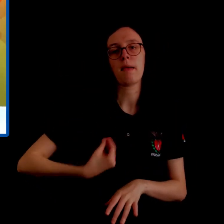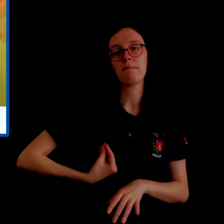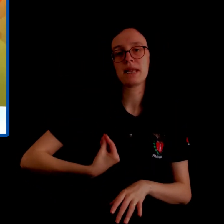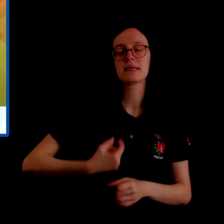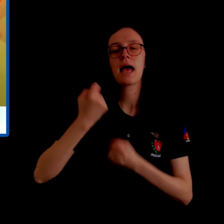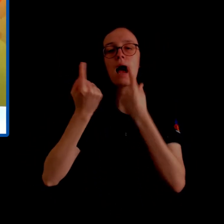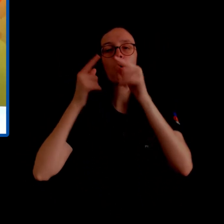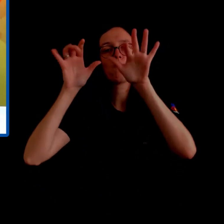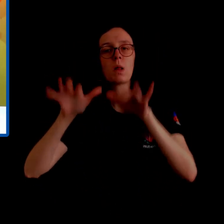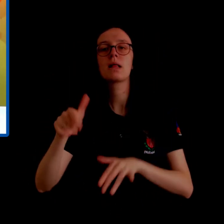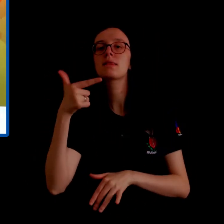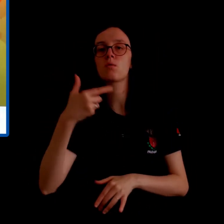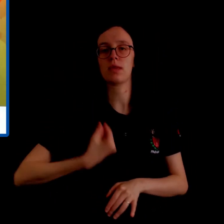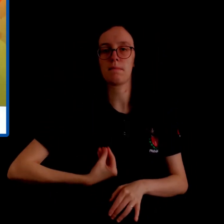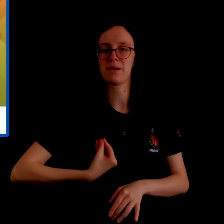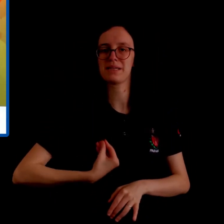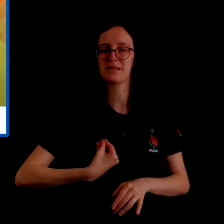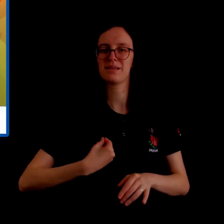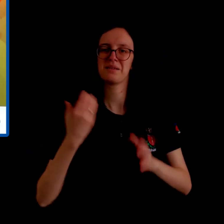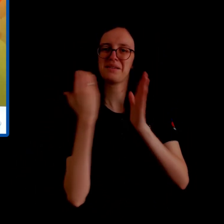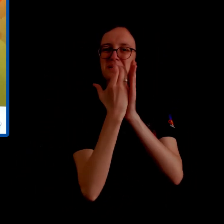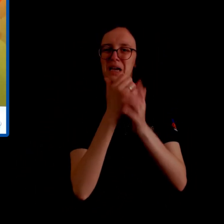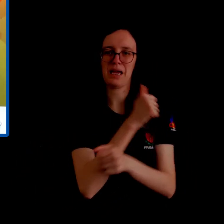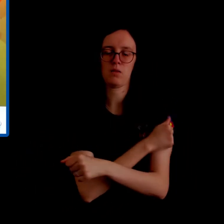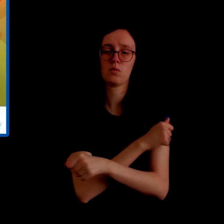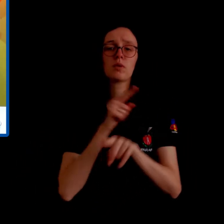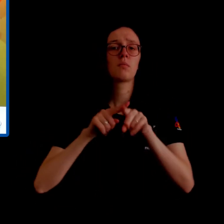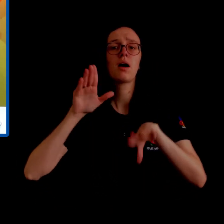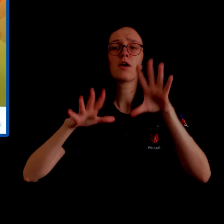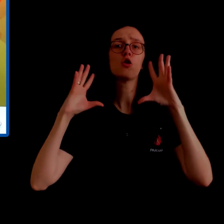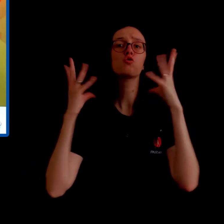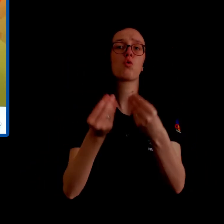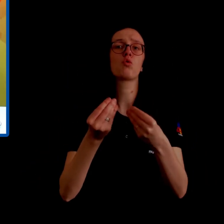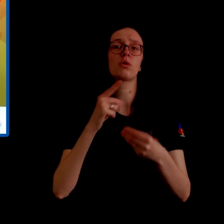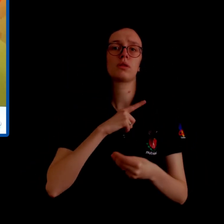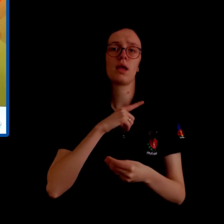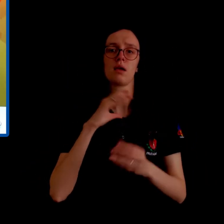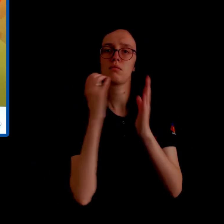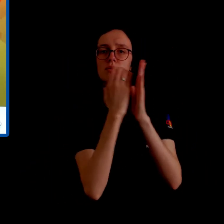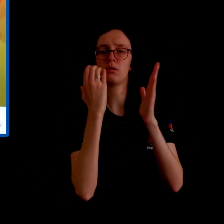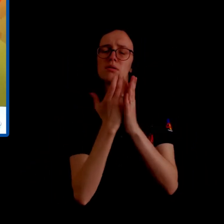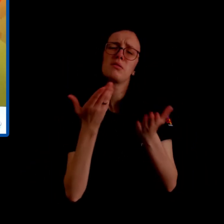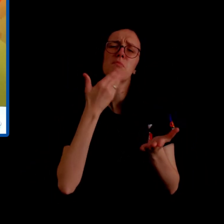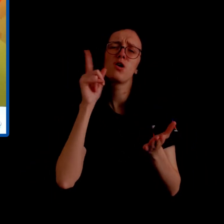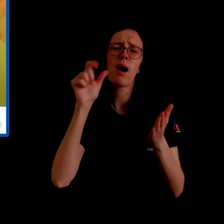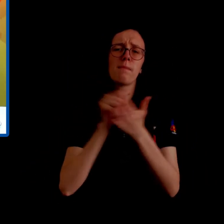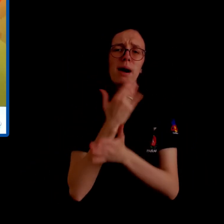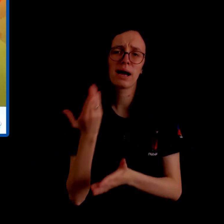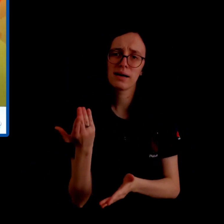que não, mas em algum momento todos os formulários podem requerer presença. Então, vocês não apagam, mas editem o